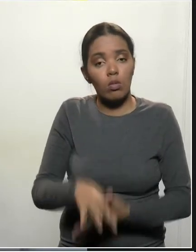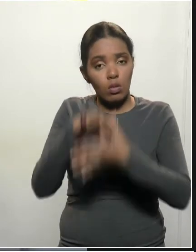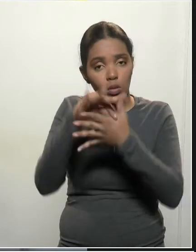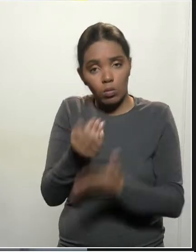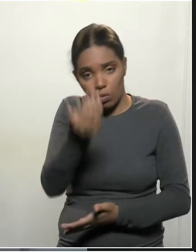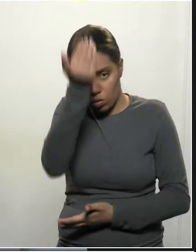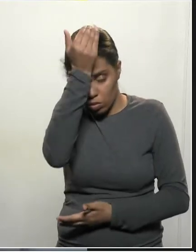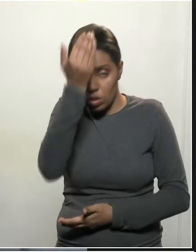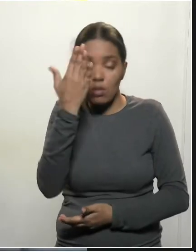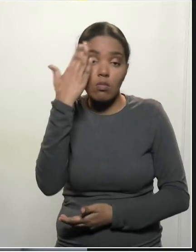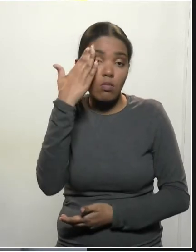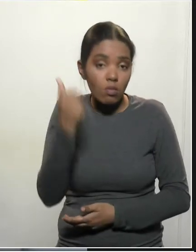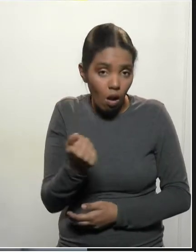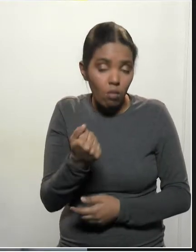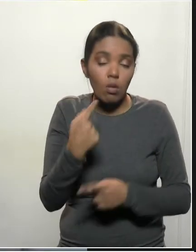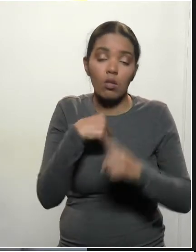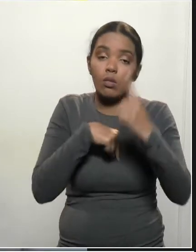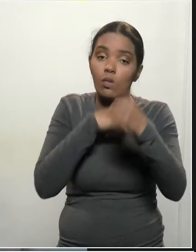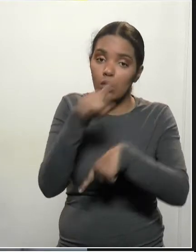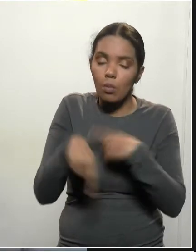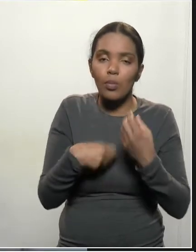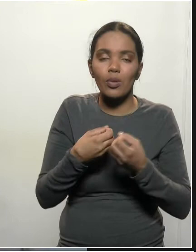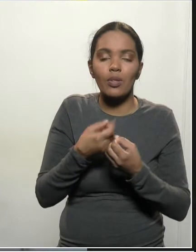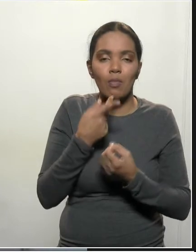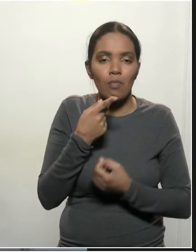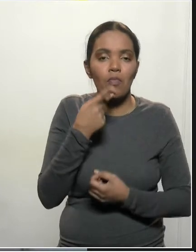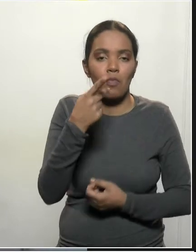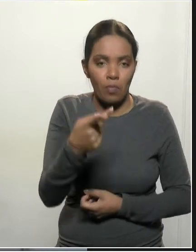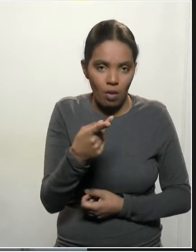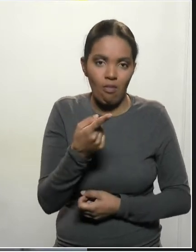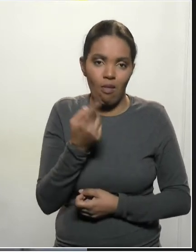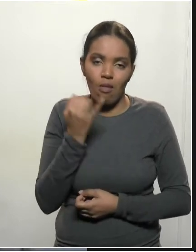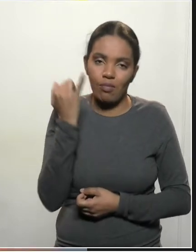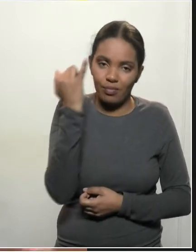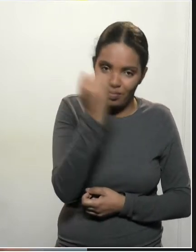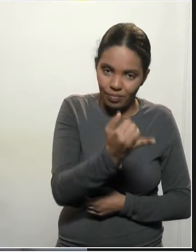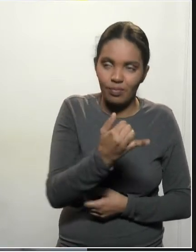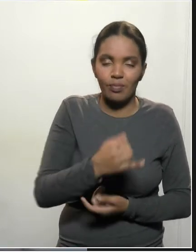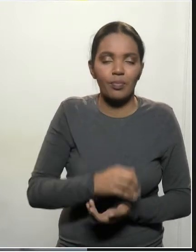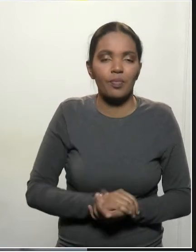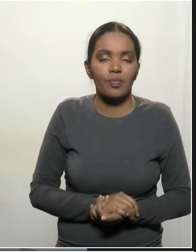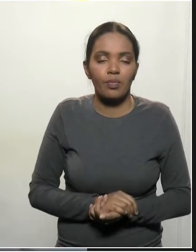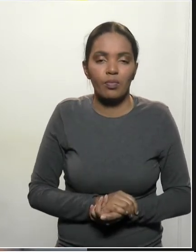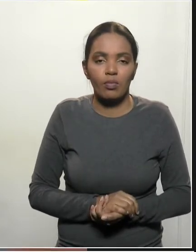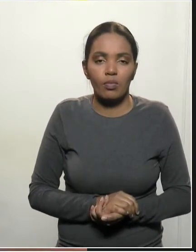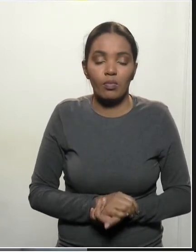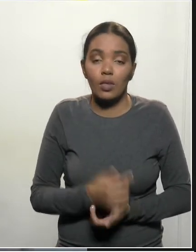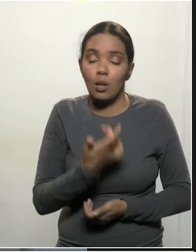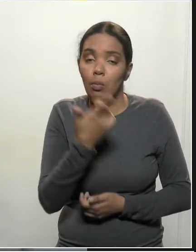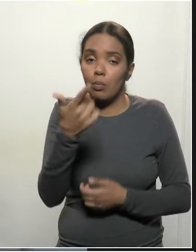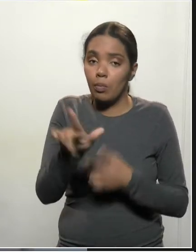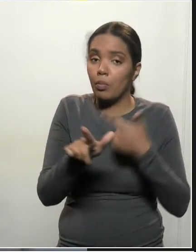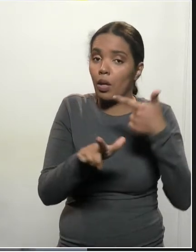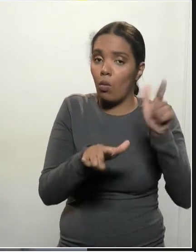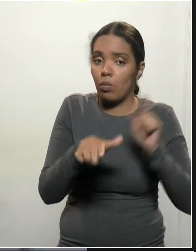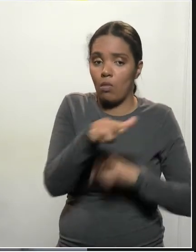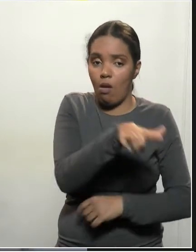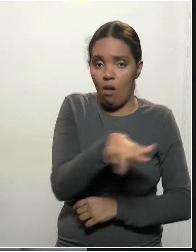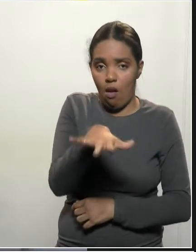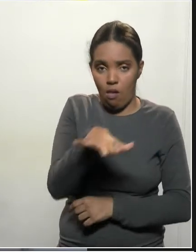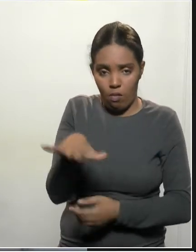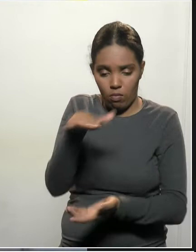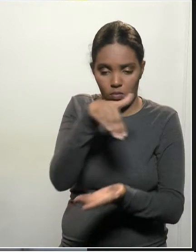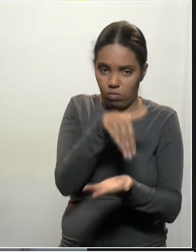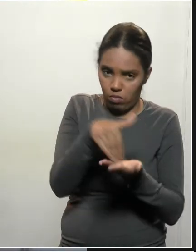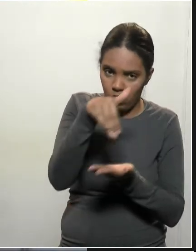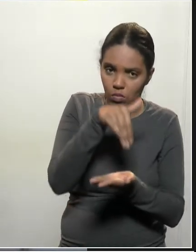ouça, para que transmita essa fala nossa para outros segmentos, outras